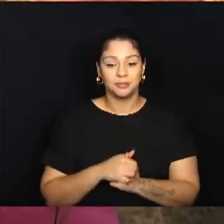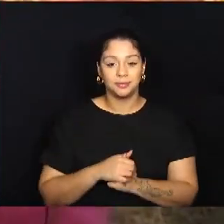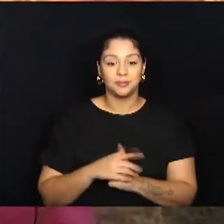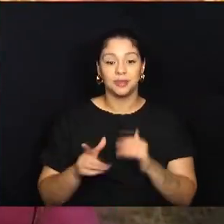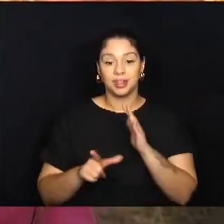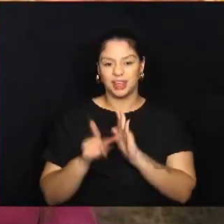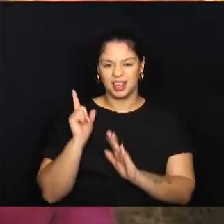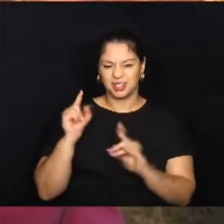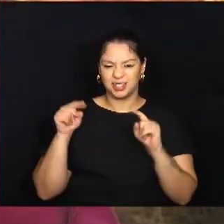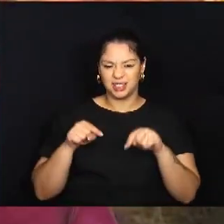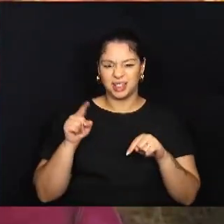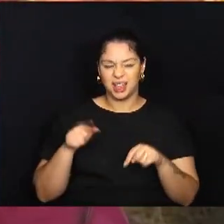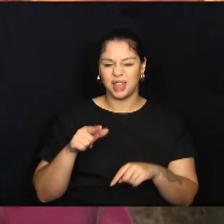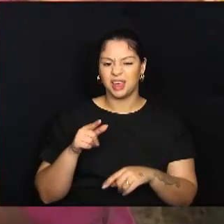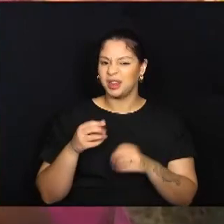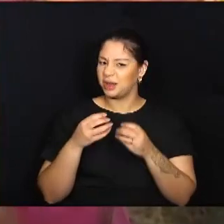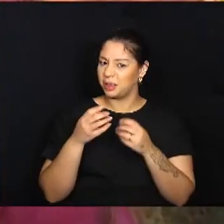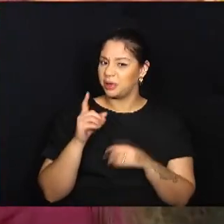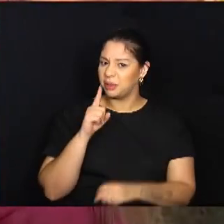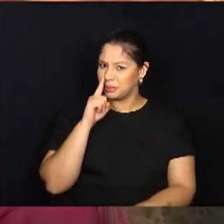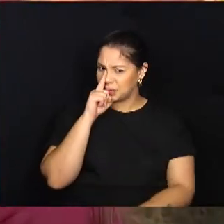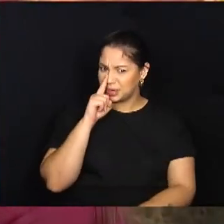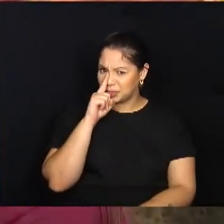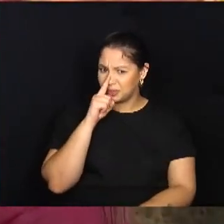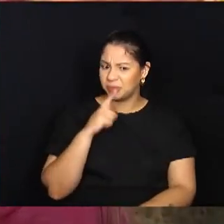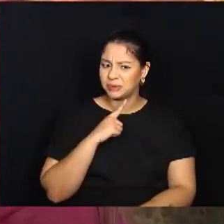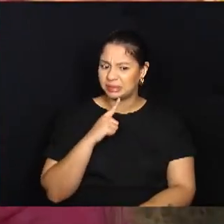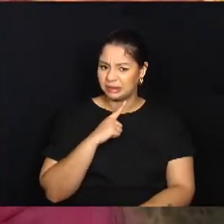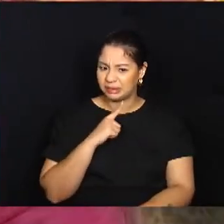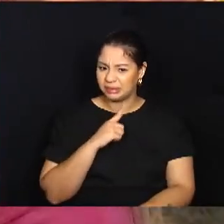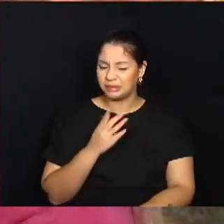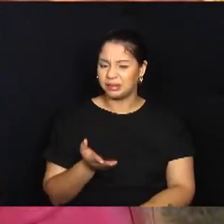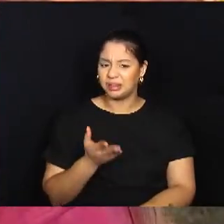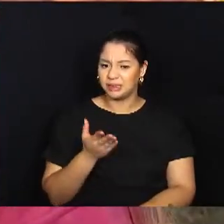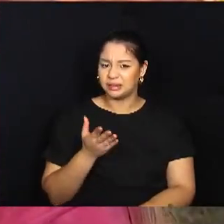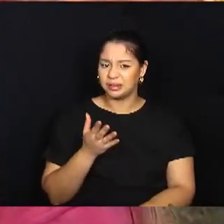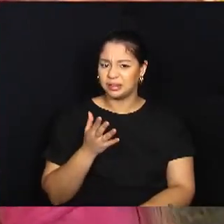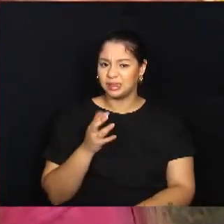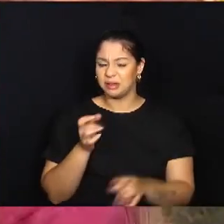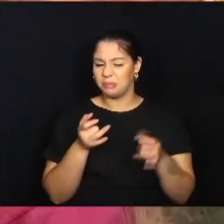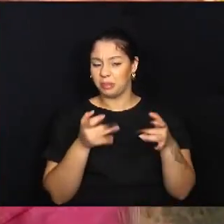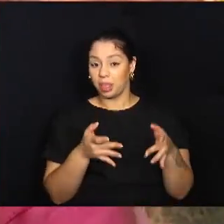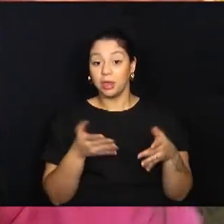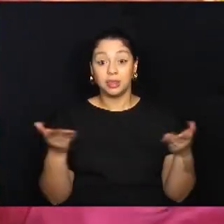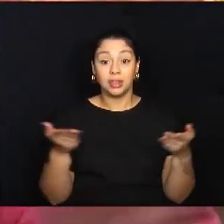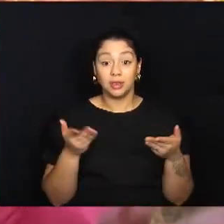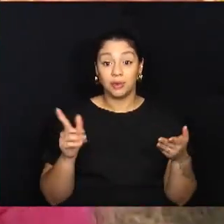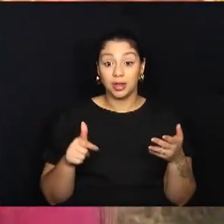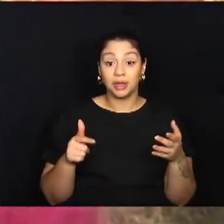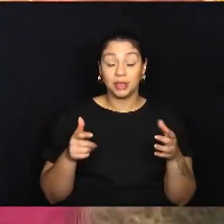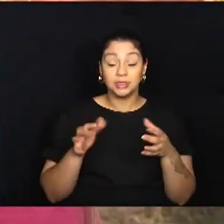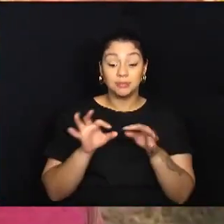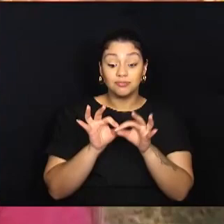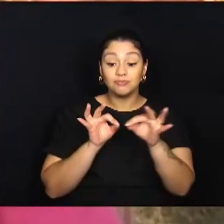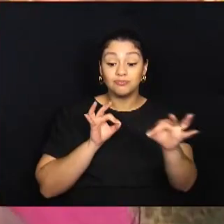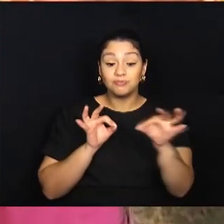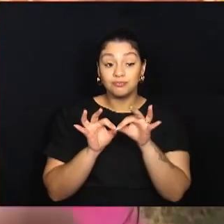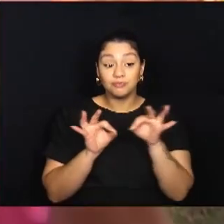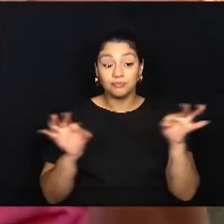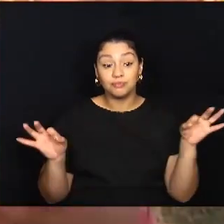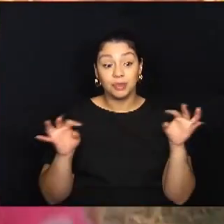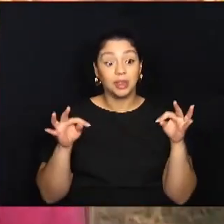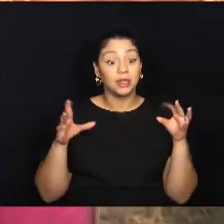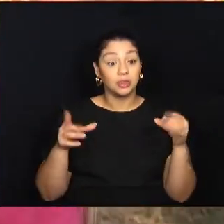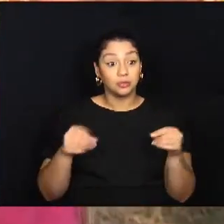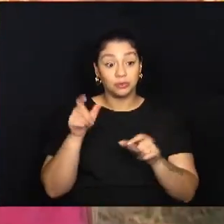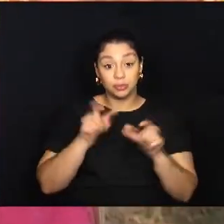era até perigoso e ficava meio abandonado. E agora é um espaço muito grande que todo o pessoal aqui do